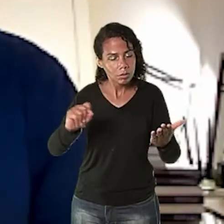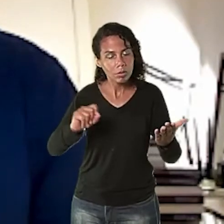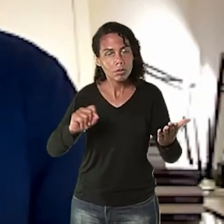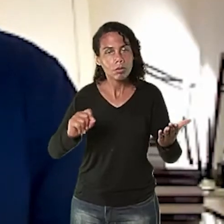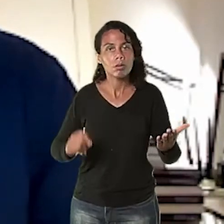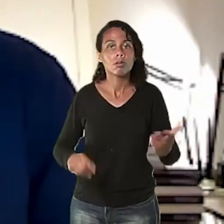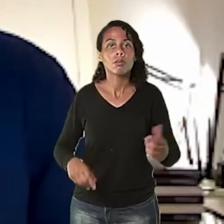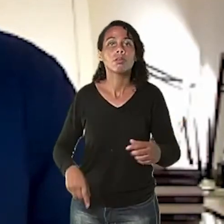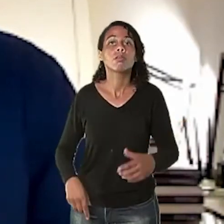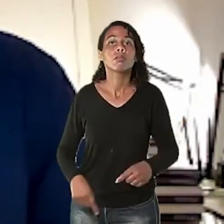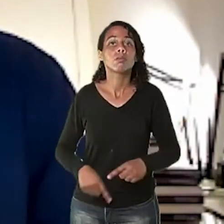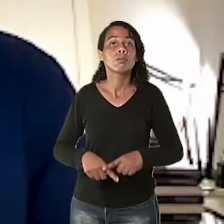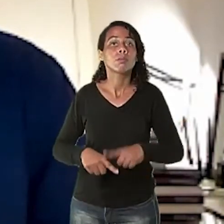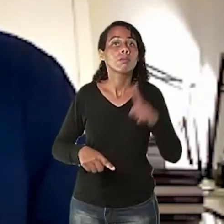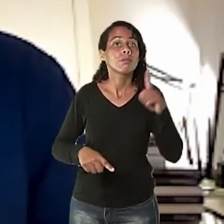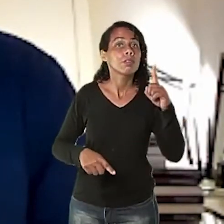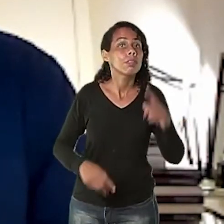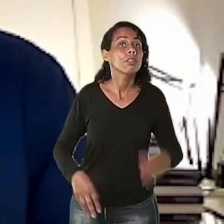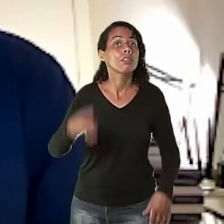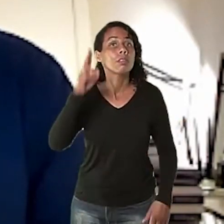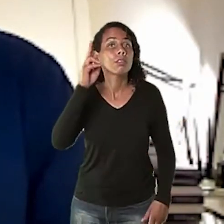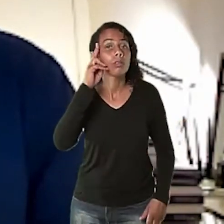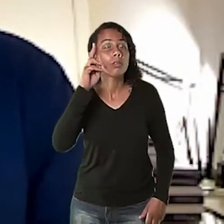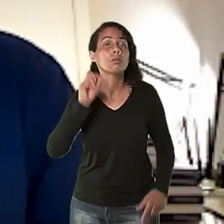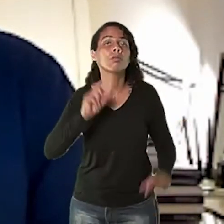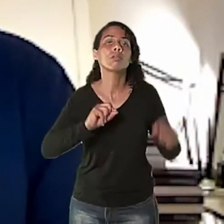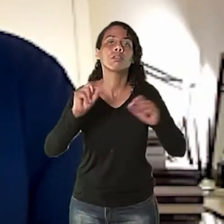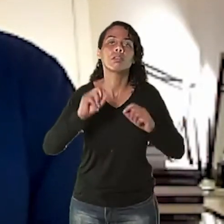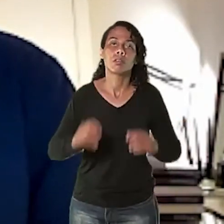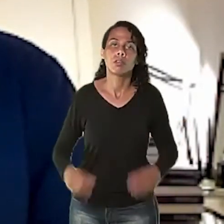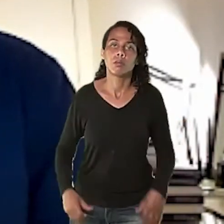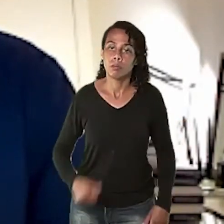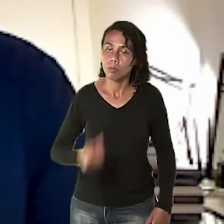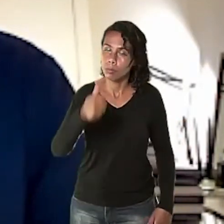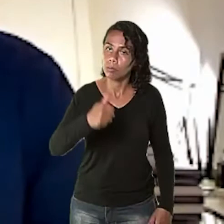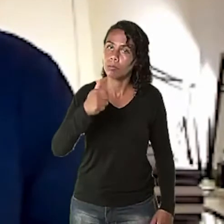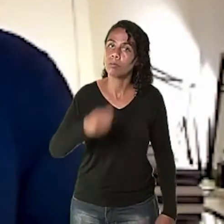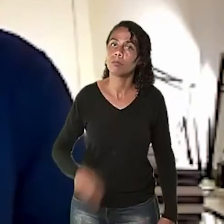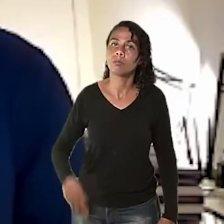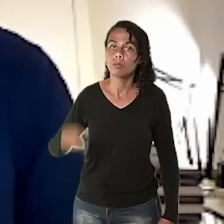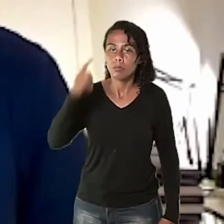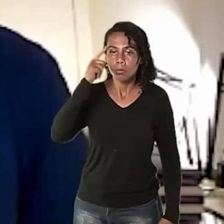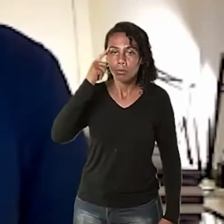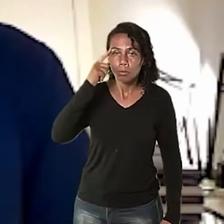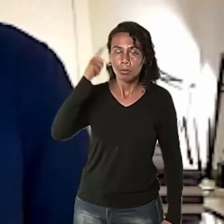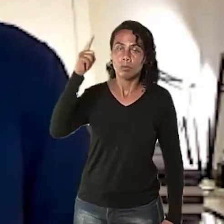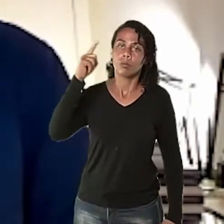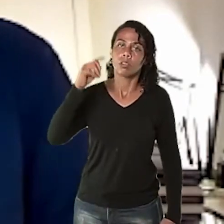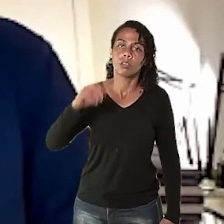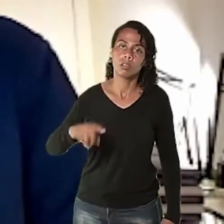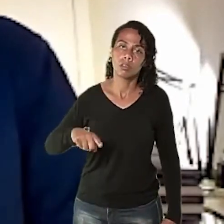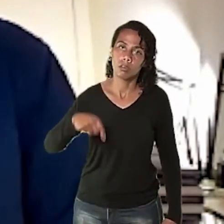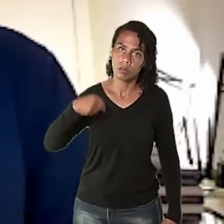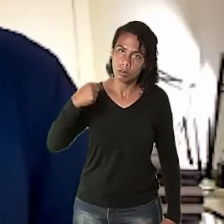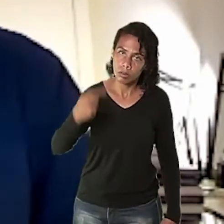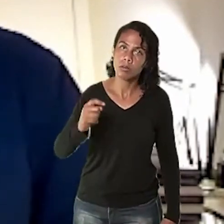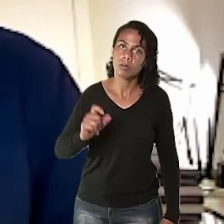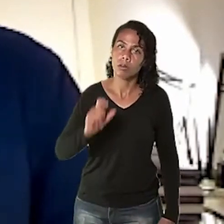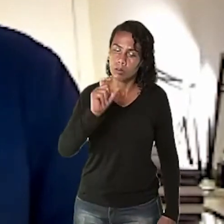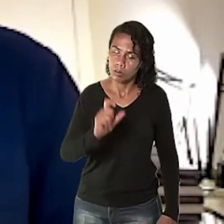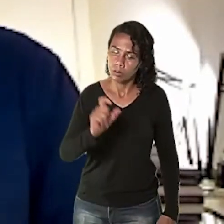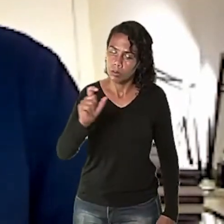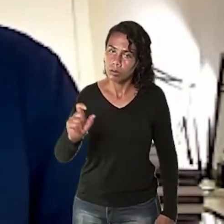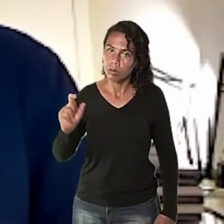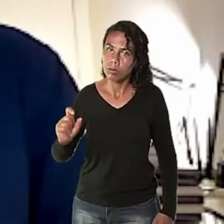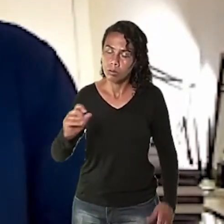para o livro, né? A questão é que para mim são coisas diferentes, assim. A coisa com a palavra é